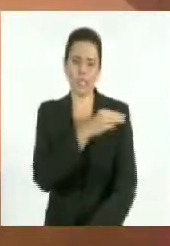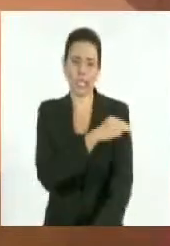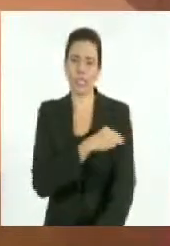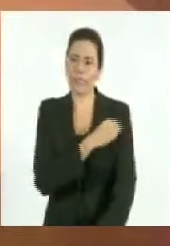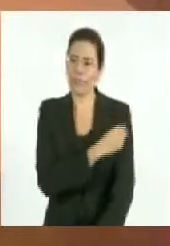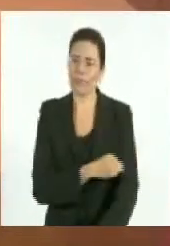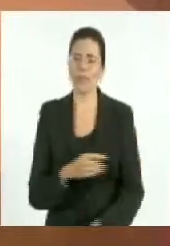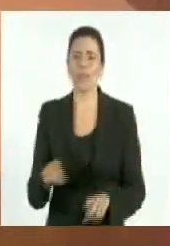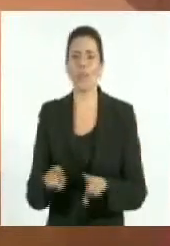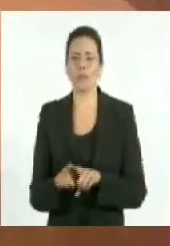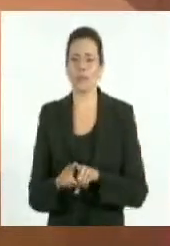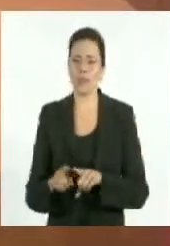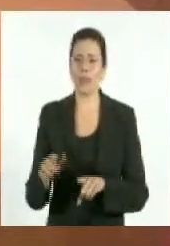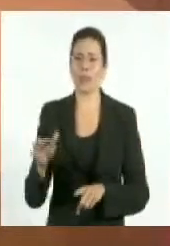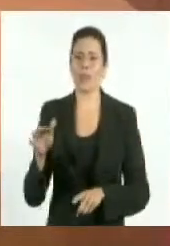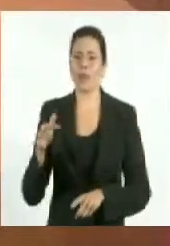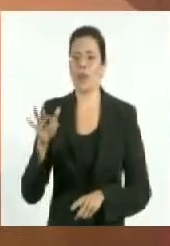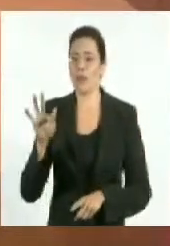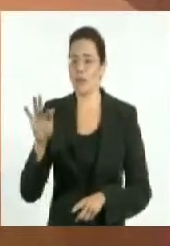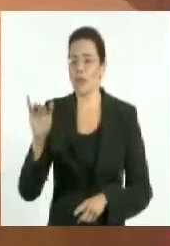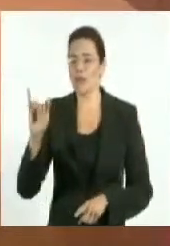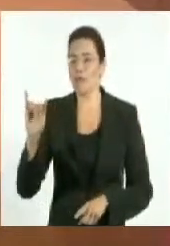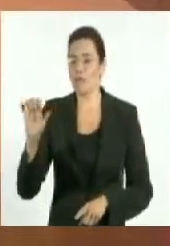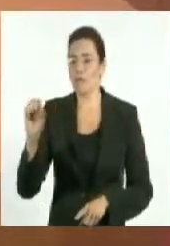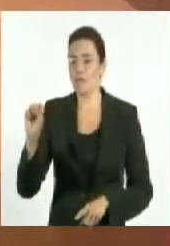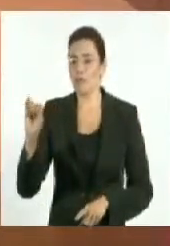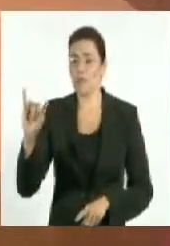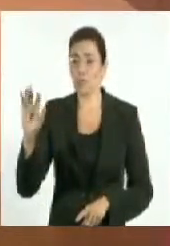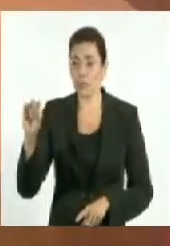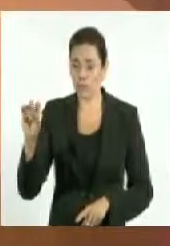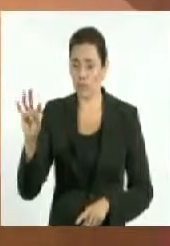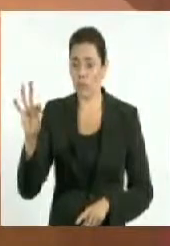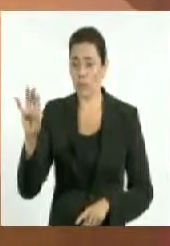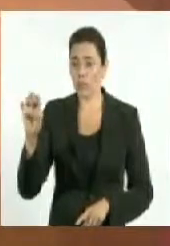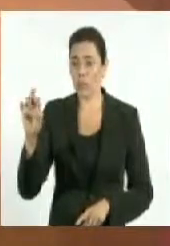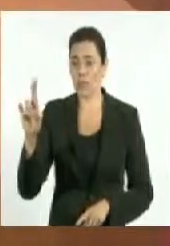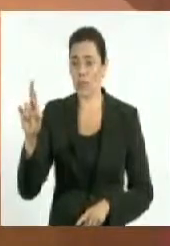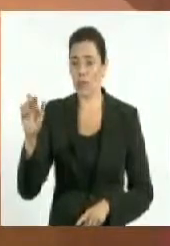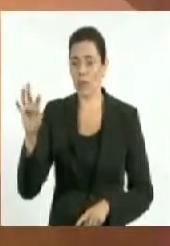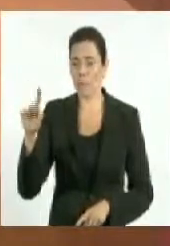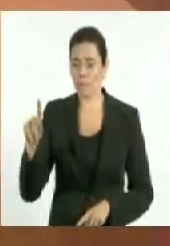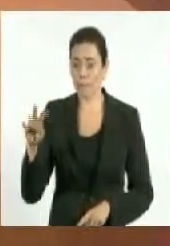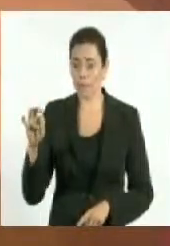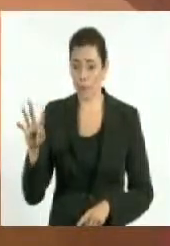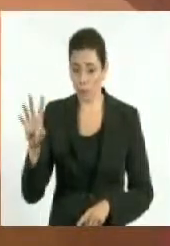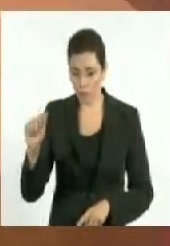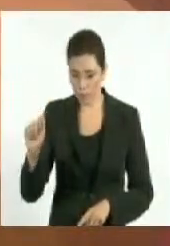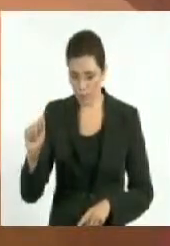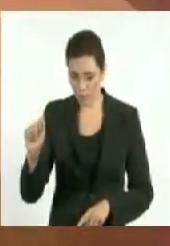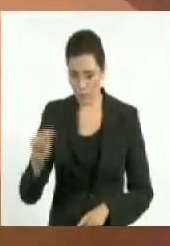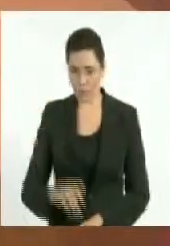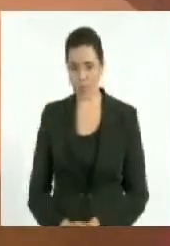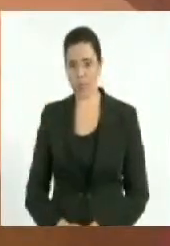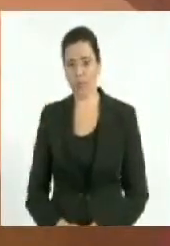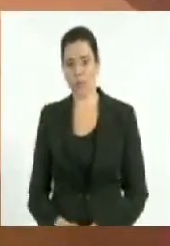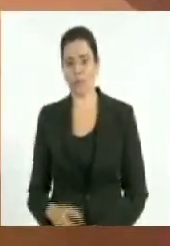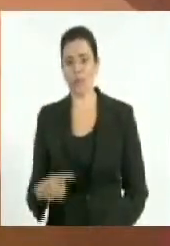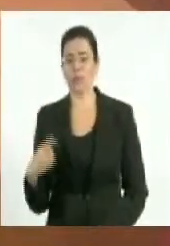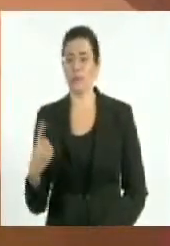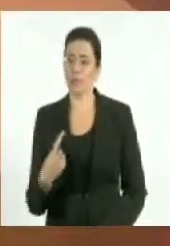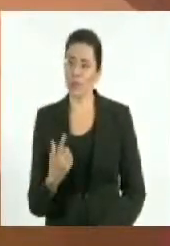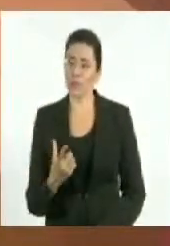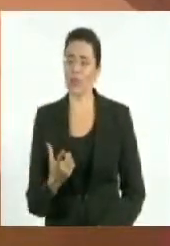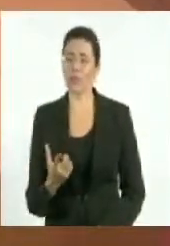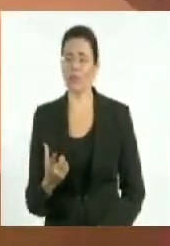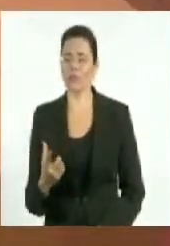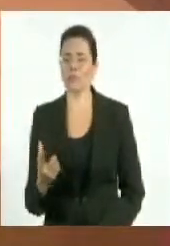não só motos, são 10 clubes na primeira divisão, né? Hoje, da primeira divisão, você tem 2 em atividade e 8 desempregados. Eu